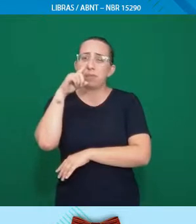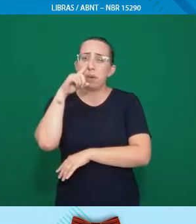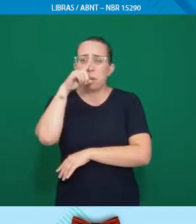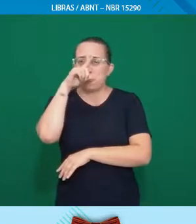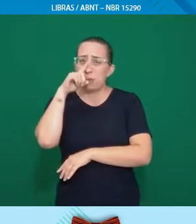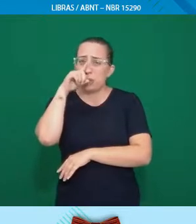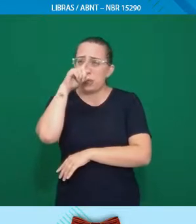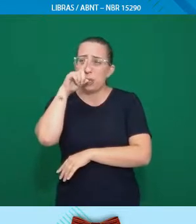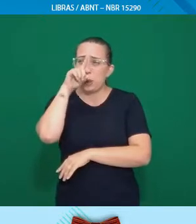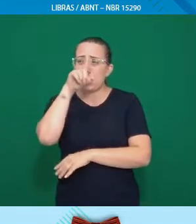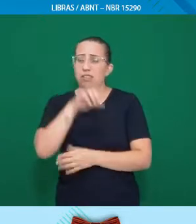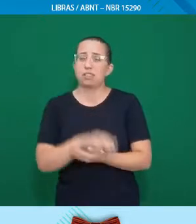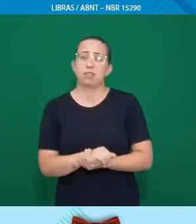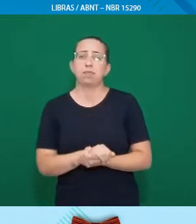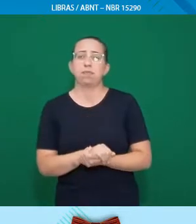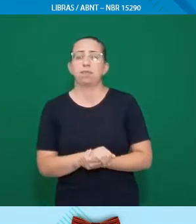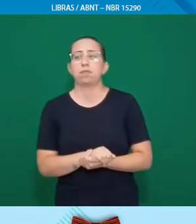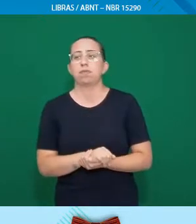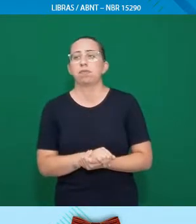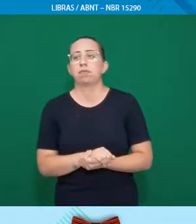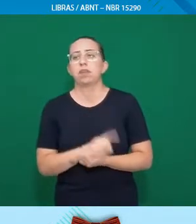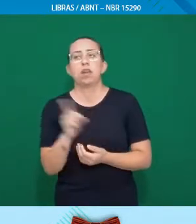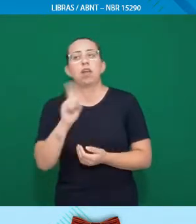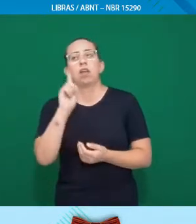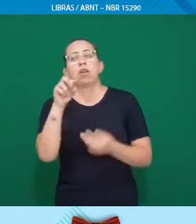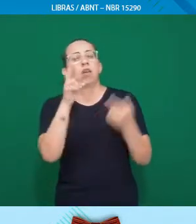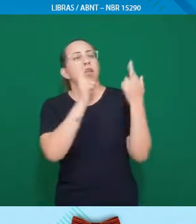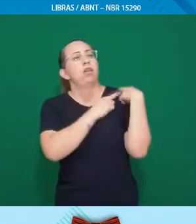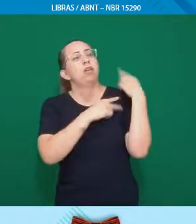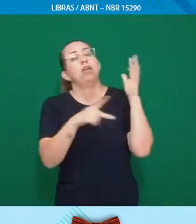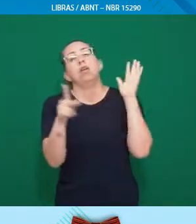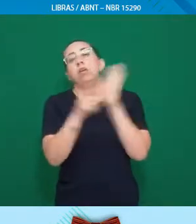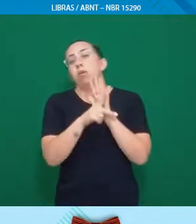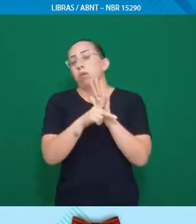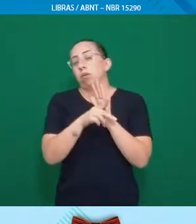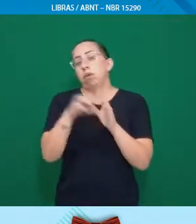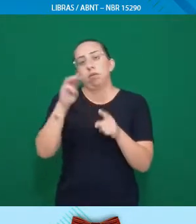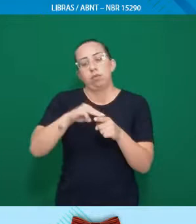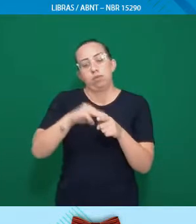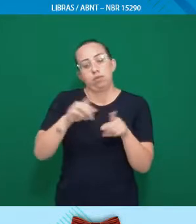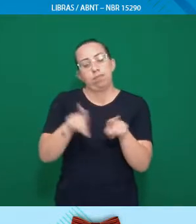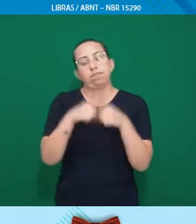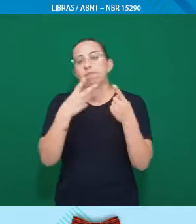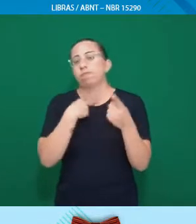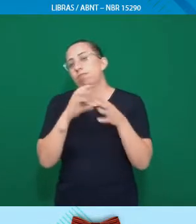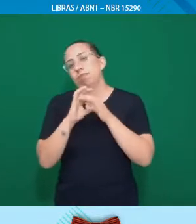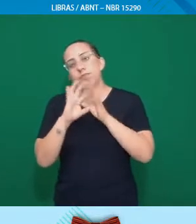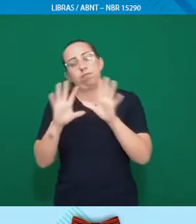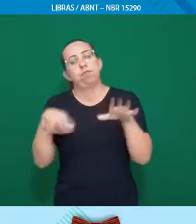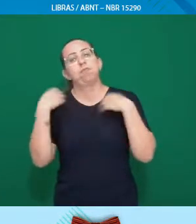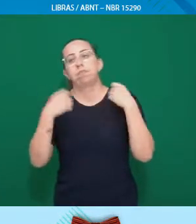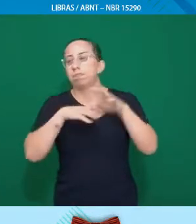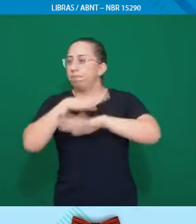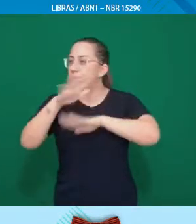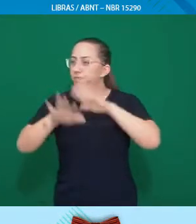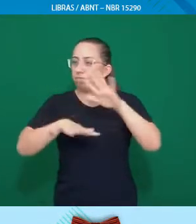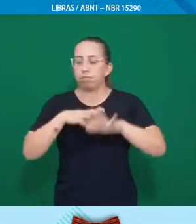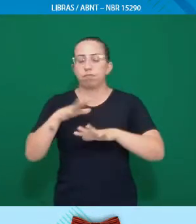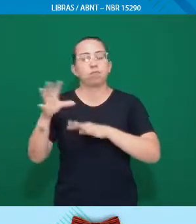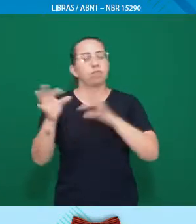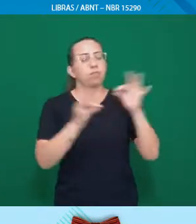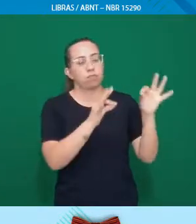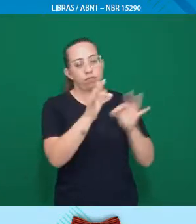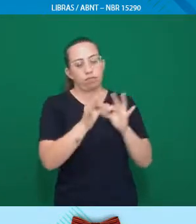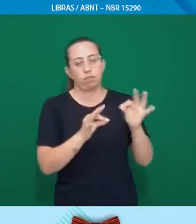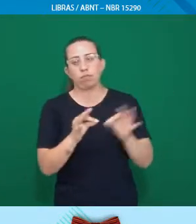atuação no município de Campos Altos que ressalte-se não é de responsabilidade mas não tem como deixar a situação daquela daquele jeito porque eram os